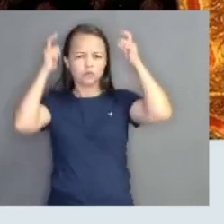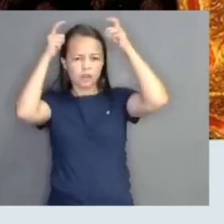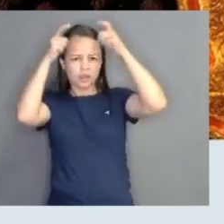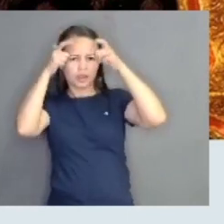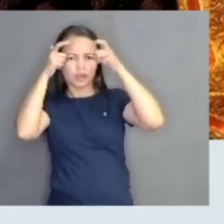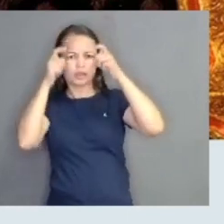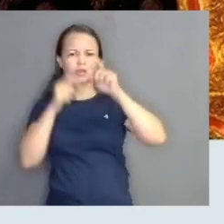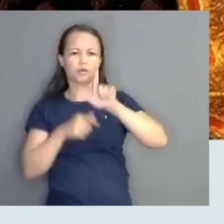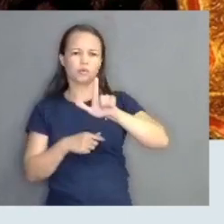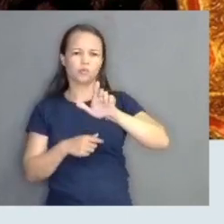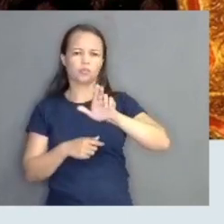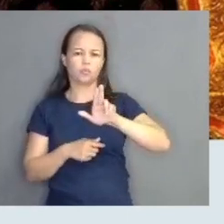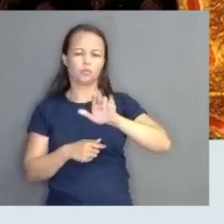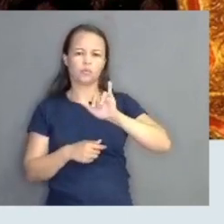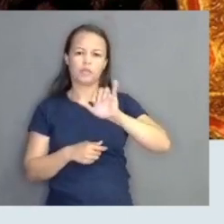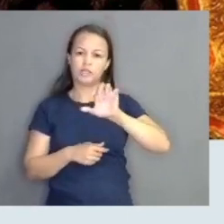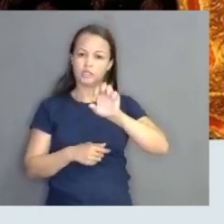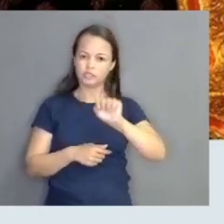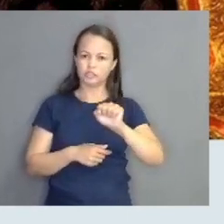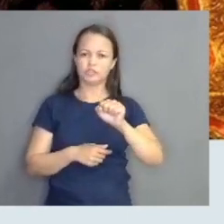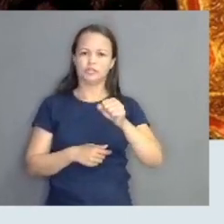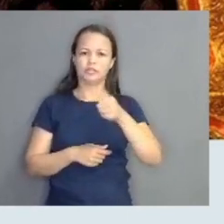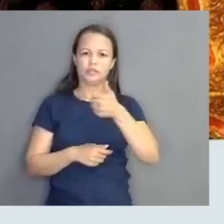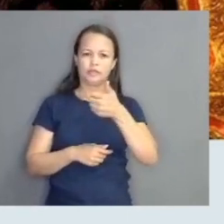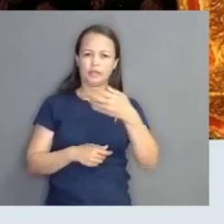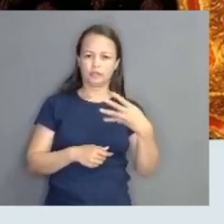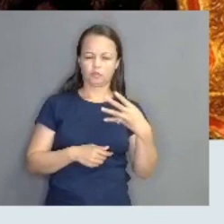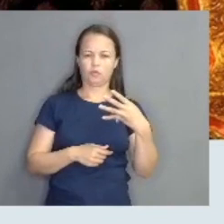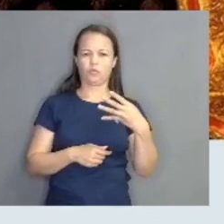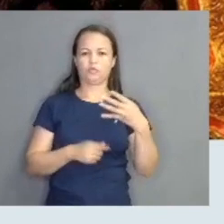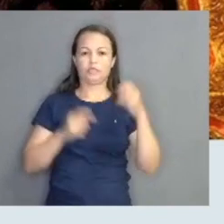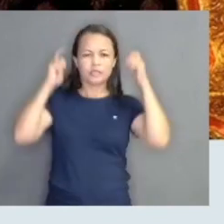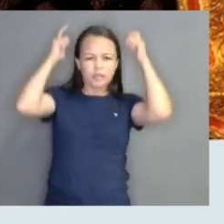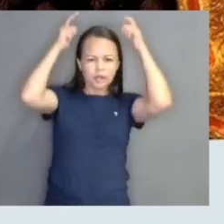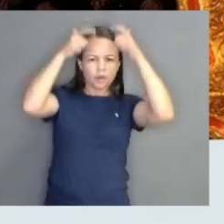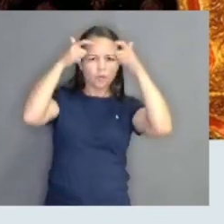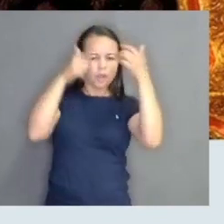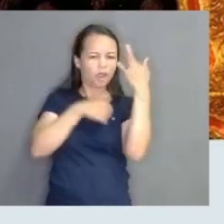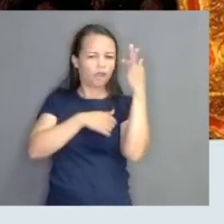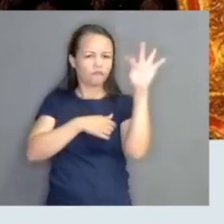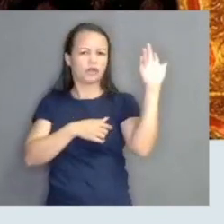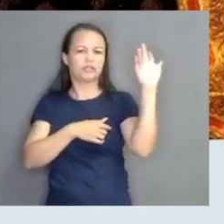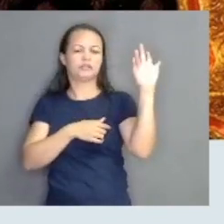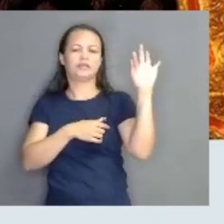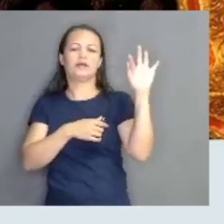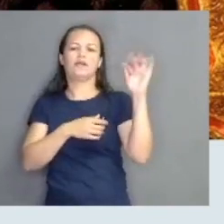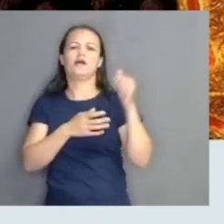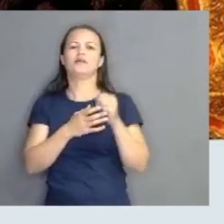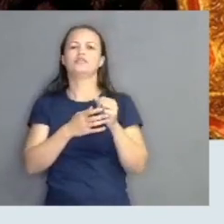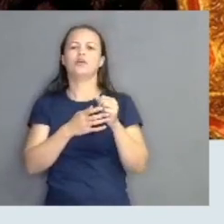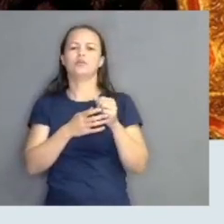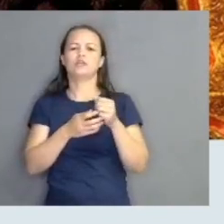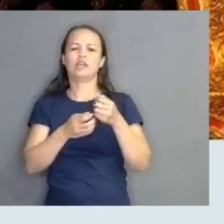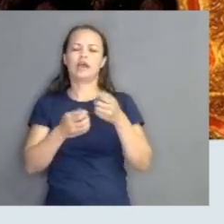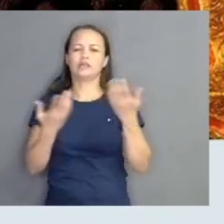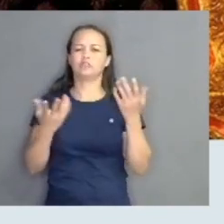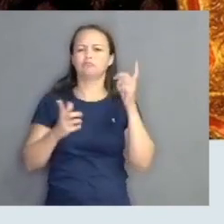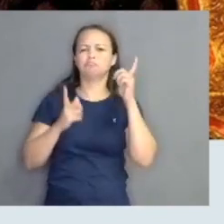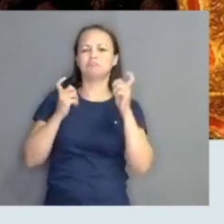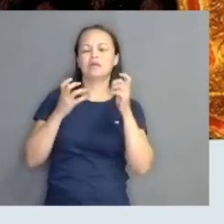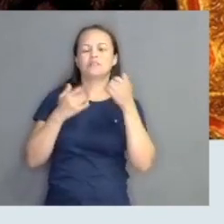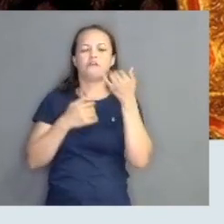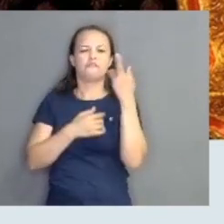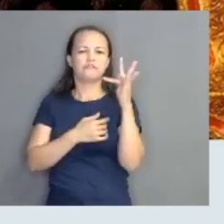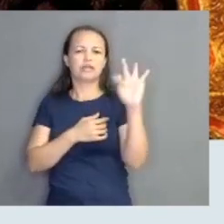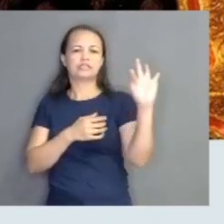XIV, né? O rei da França. Esse rei, ele usava uma expressão francesa,